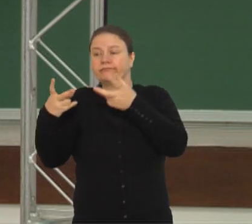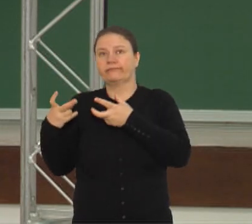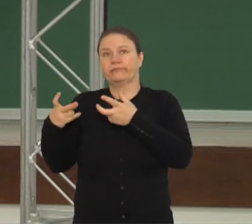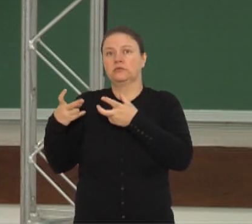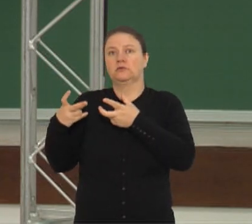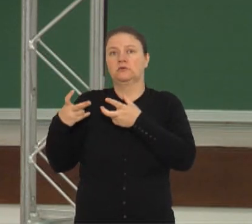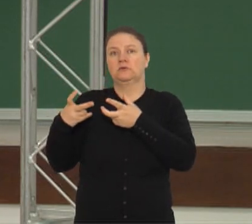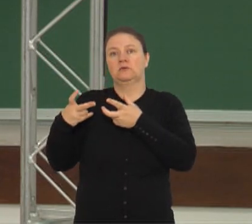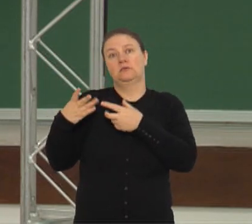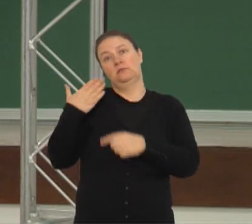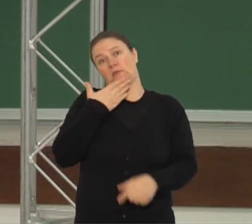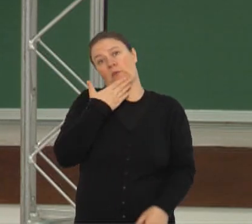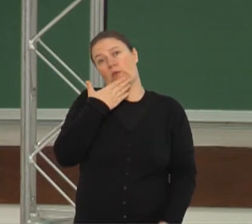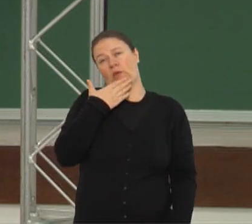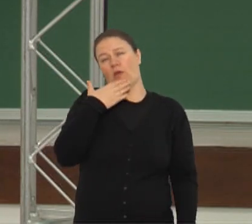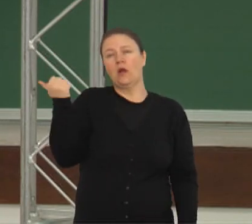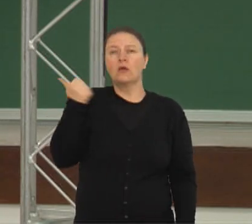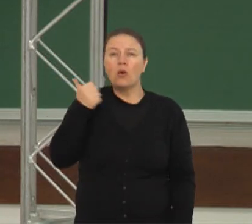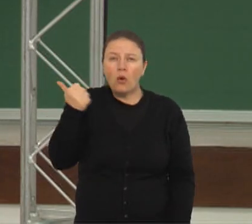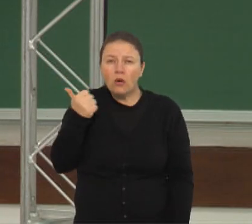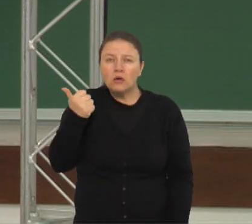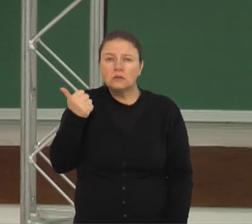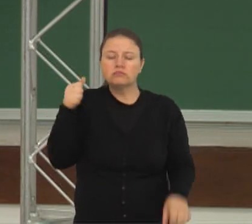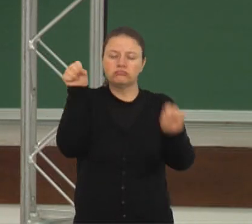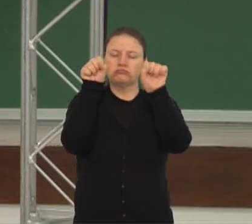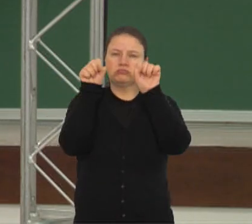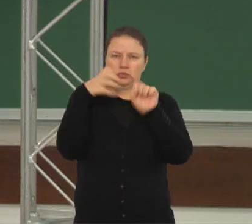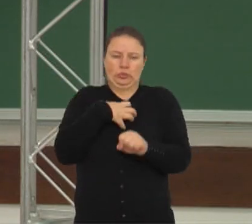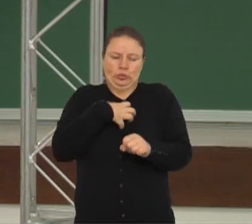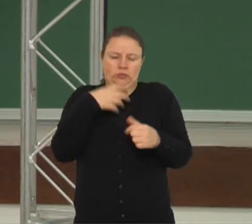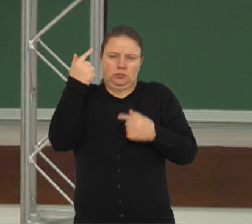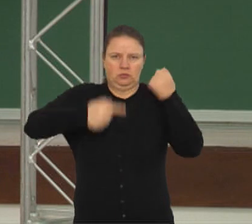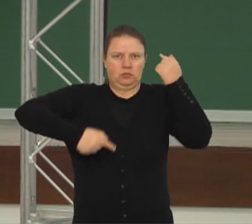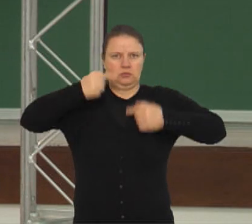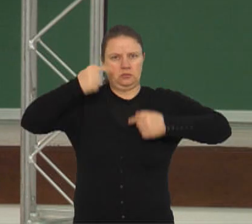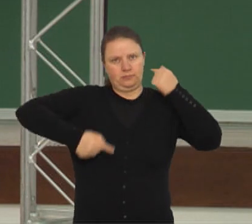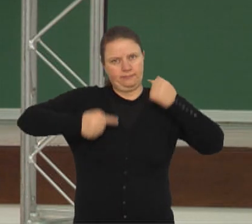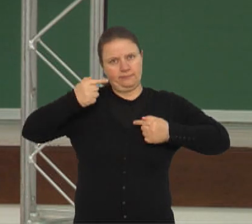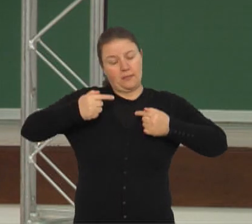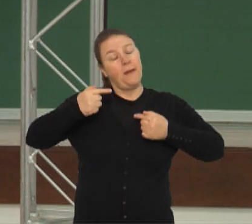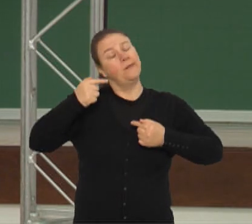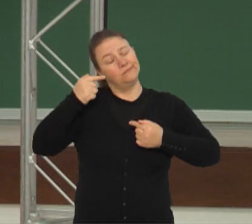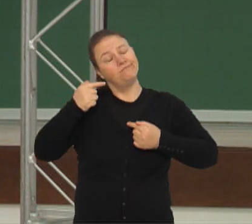é o melhor dos sistemas, apesar de todas as falhas.